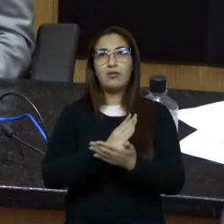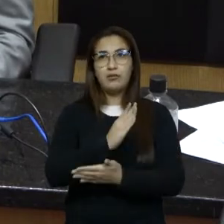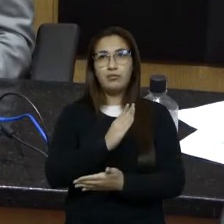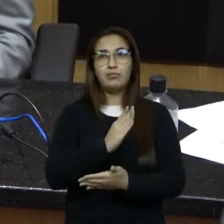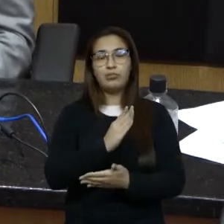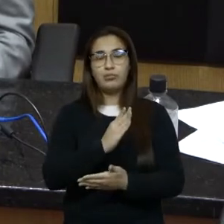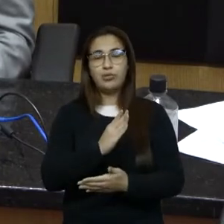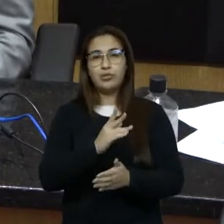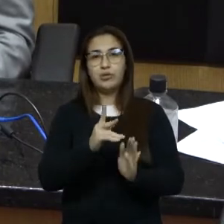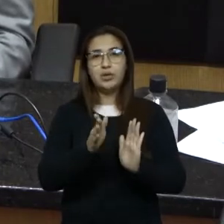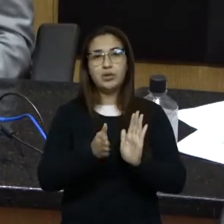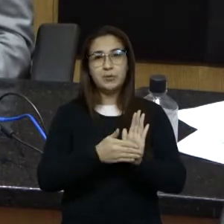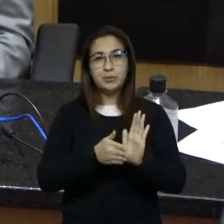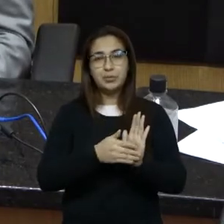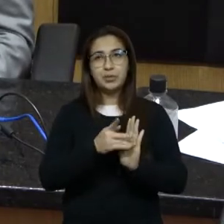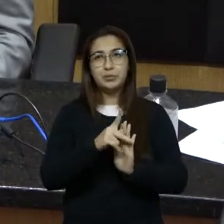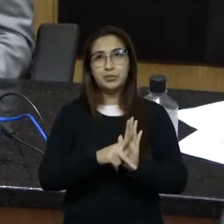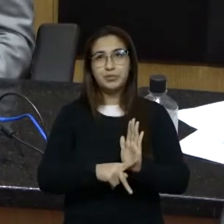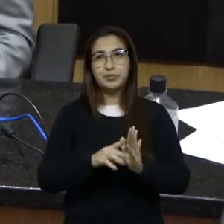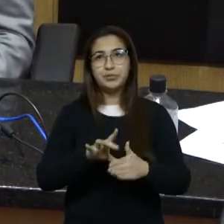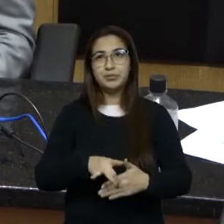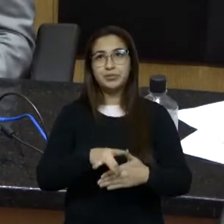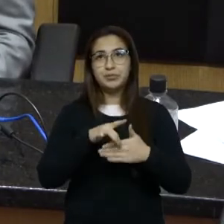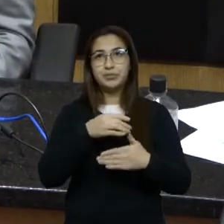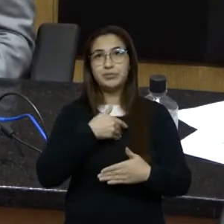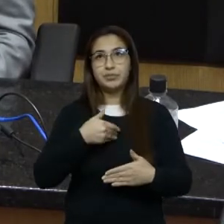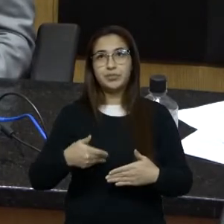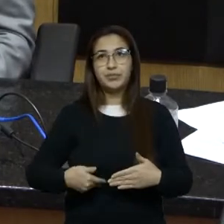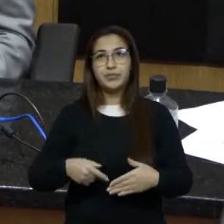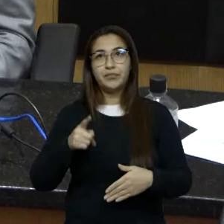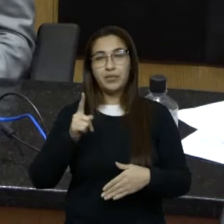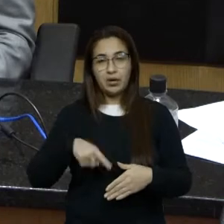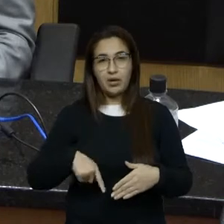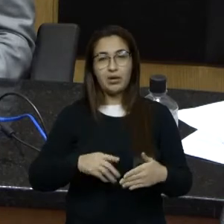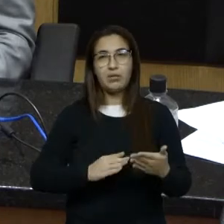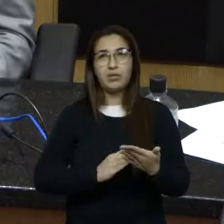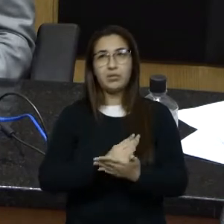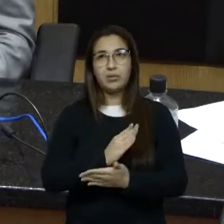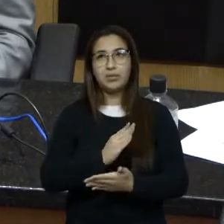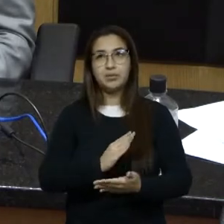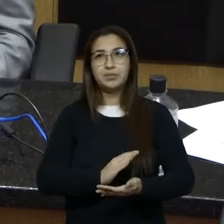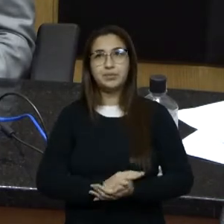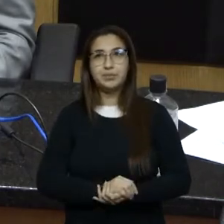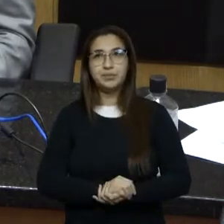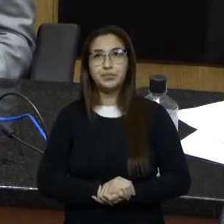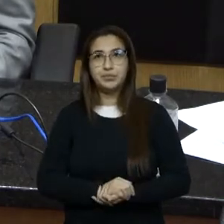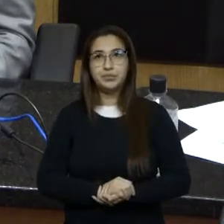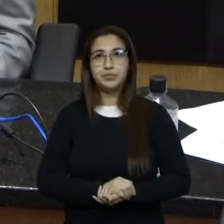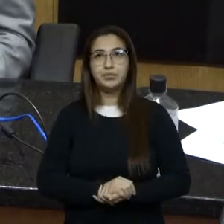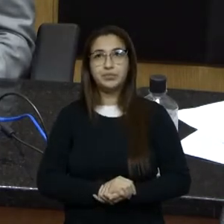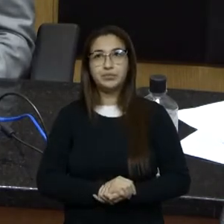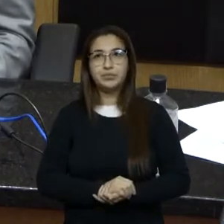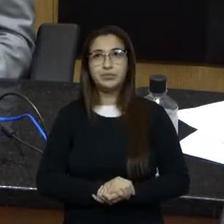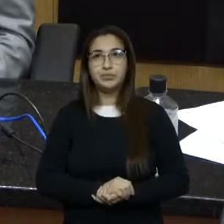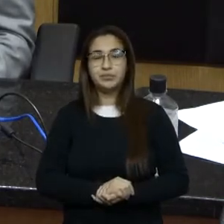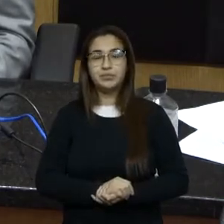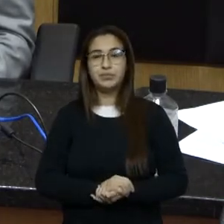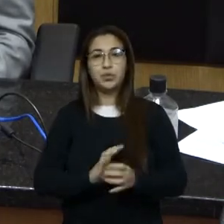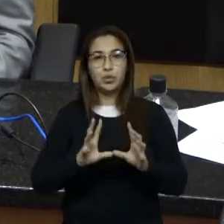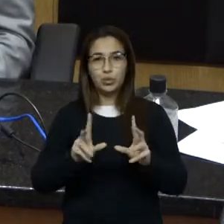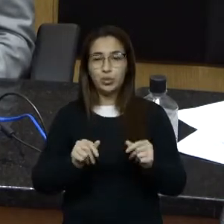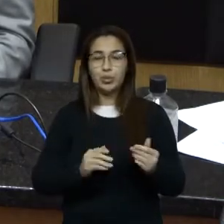senhor líder do governo vai ser aprovado senhor Milton ovos vai ser aprovado o senhor